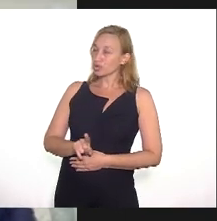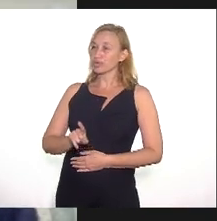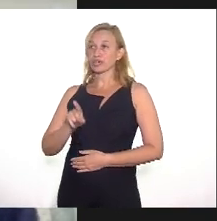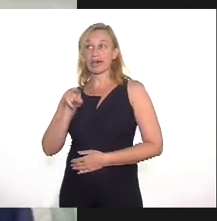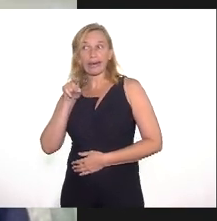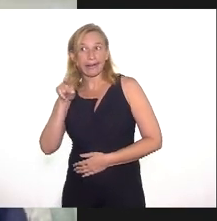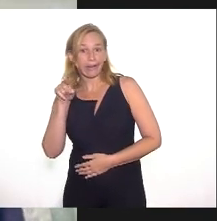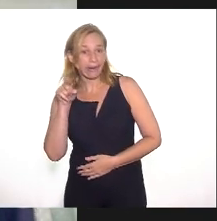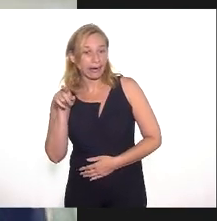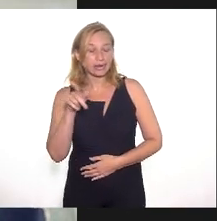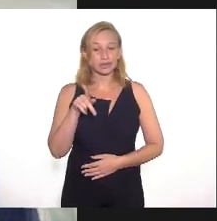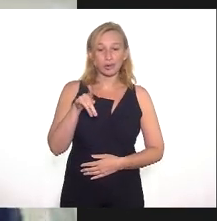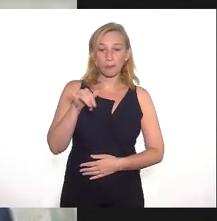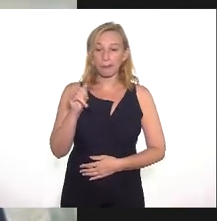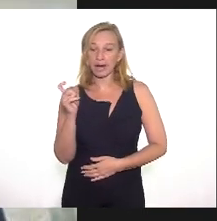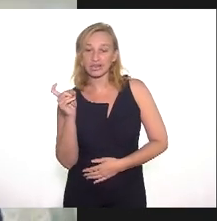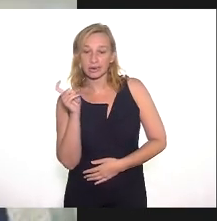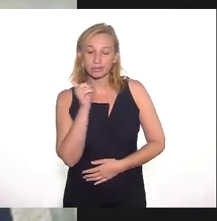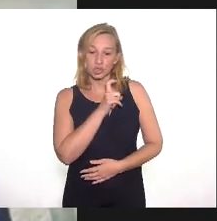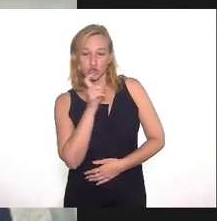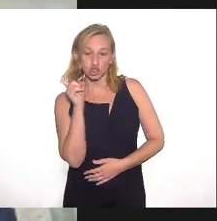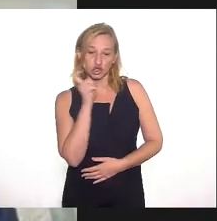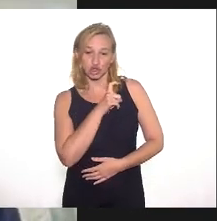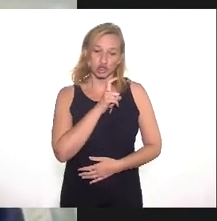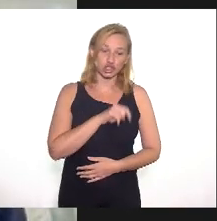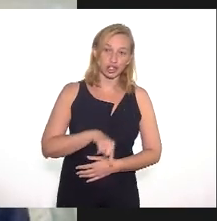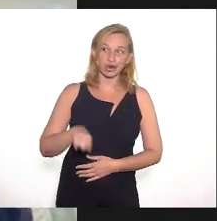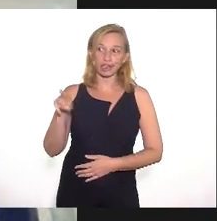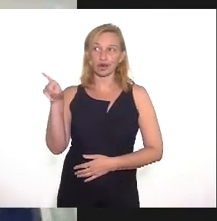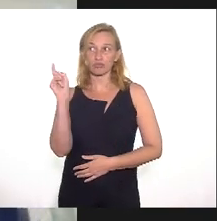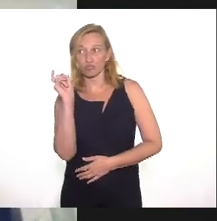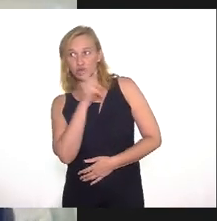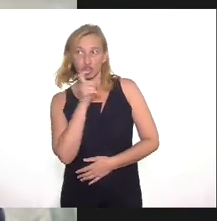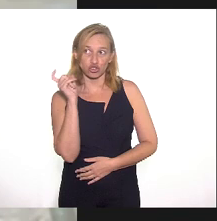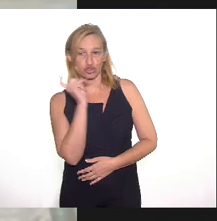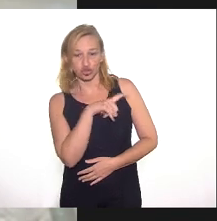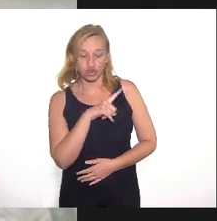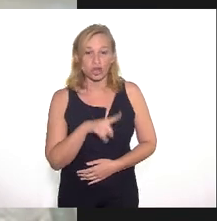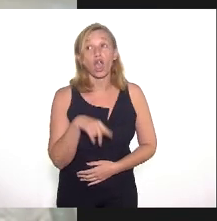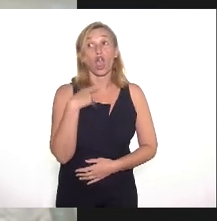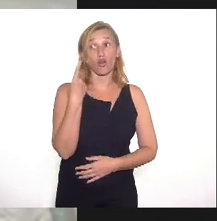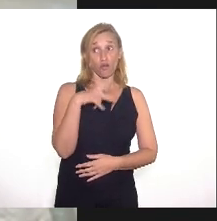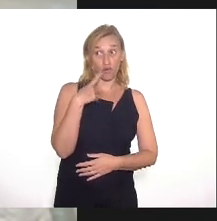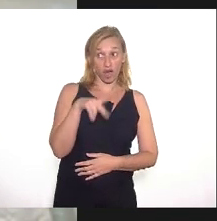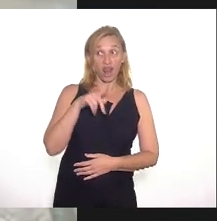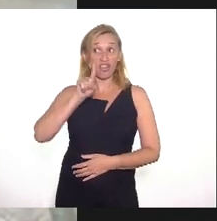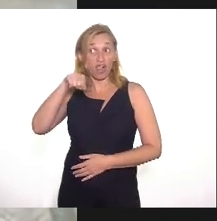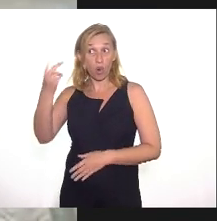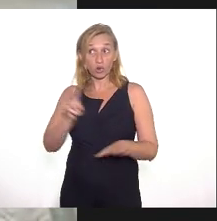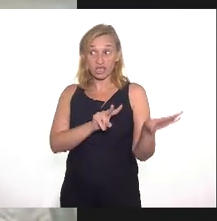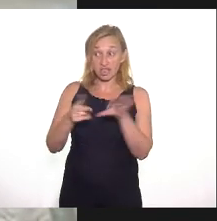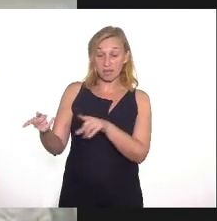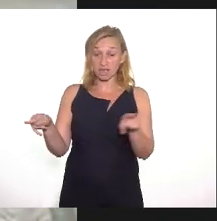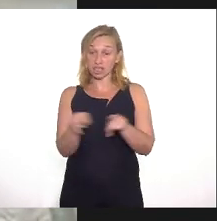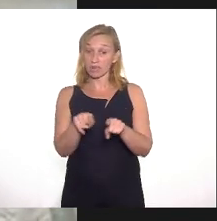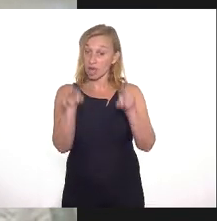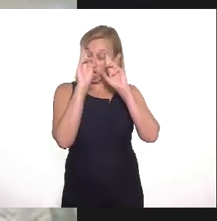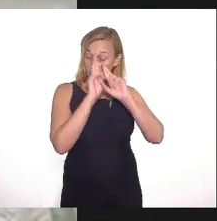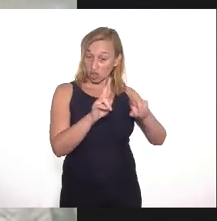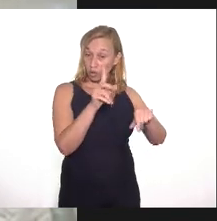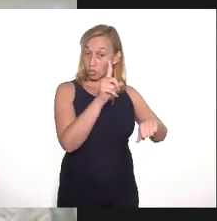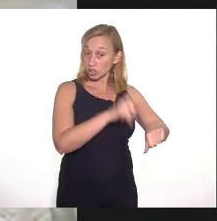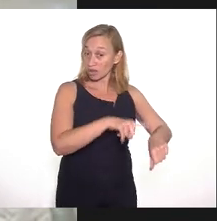que são os pais da mentira, mais uma vez estarem mentindo. Eu vou falar isso aqui na semana que vem, quero respeitar o